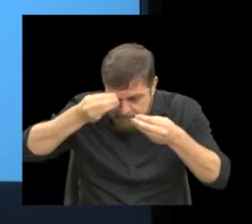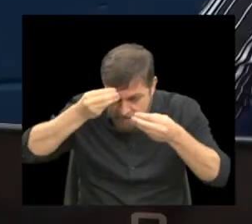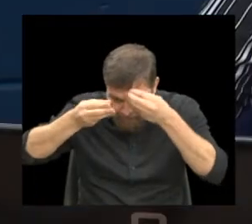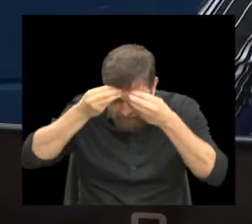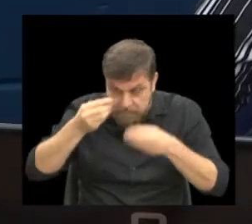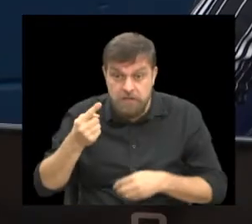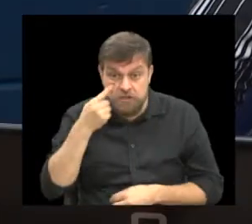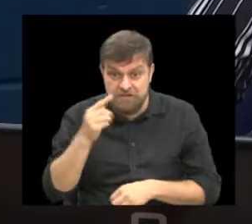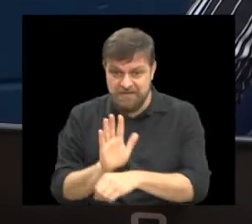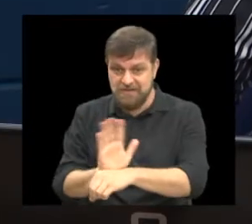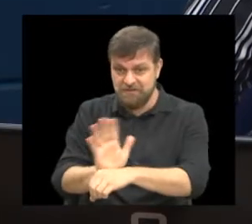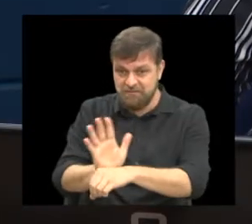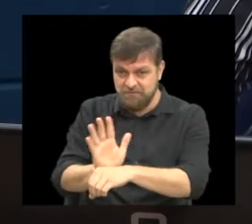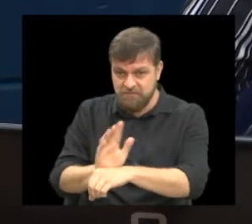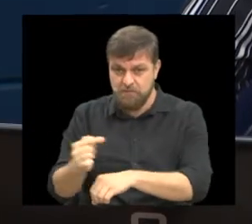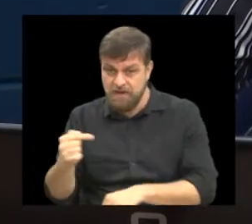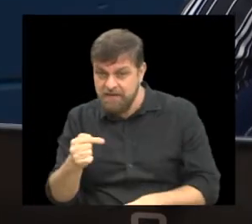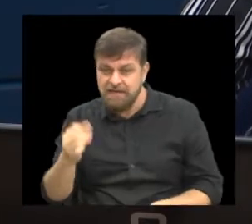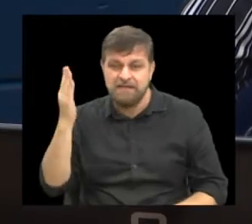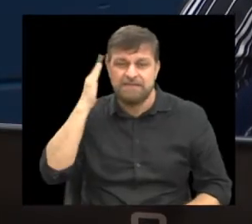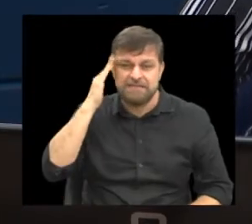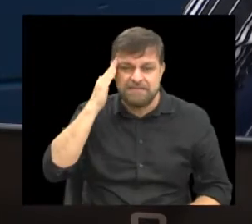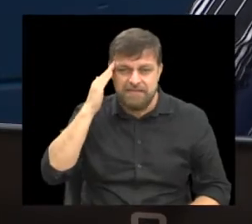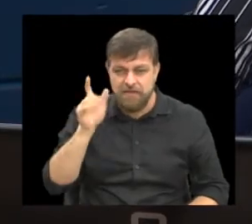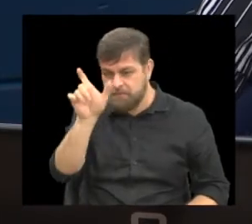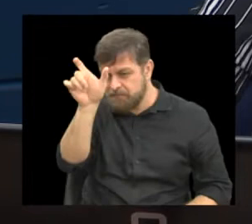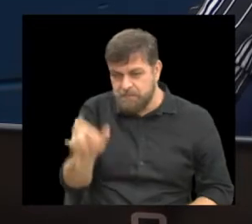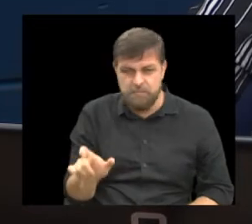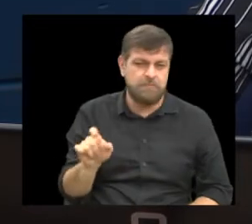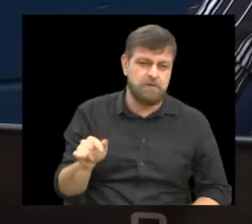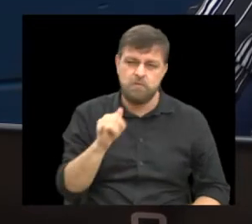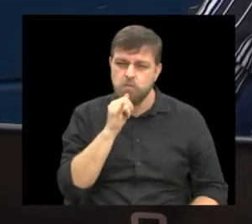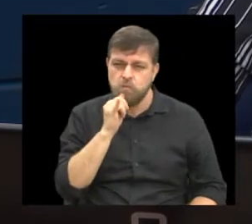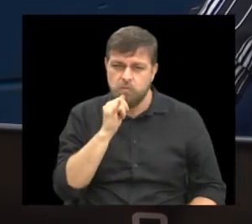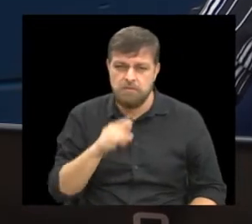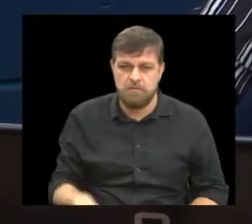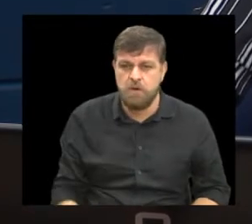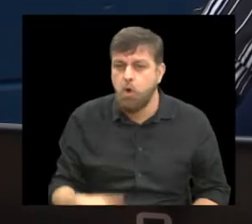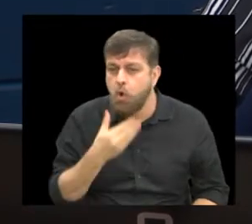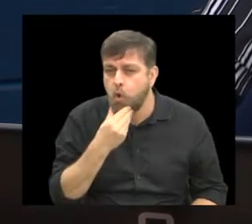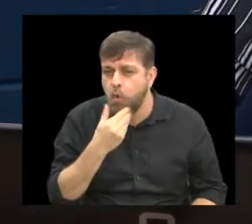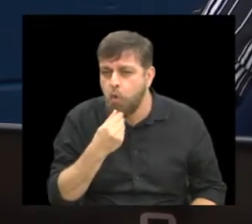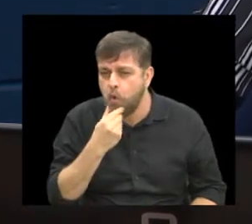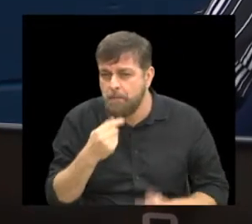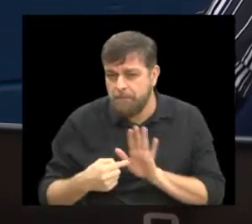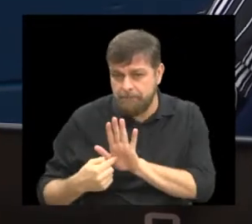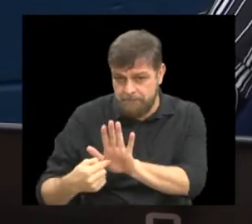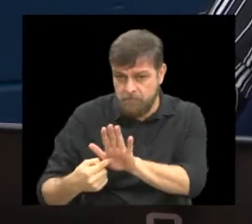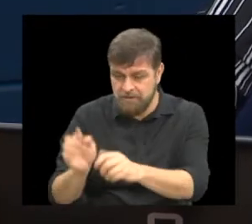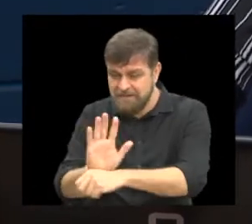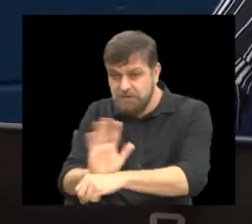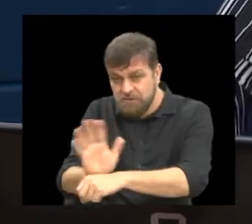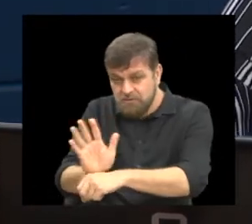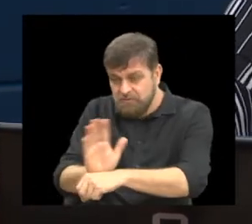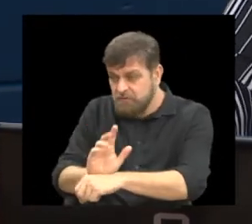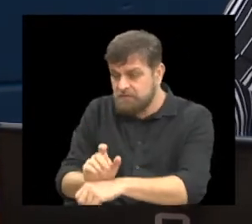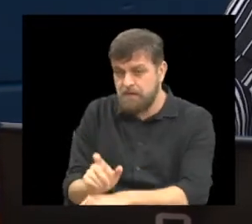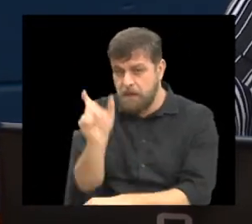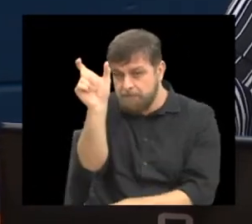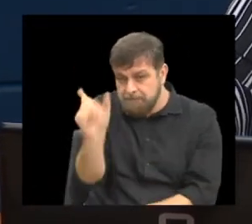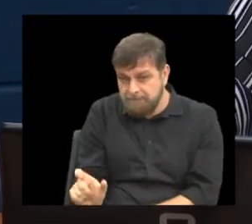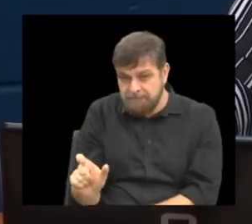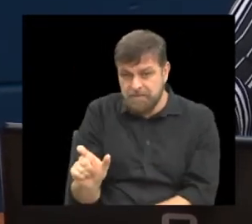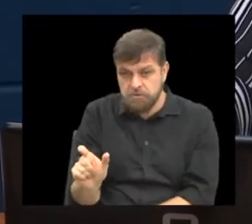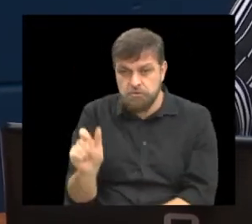filme, né? Que daí ele interpreta ali alguns personagens, o neurologista lá, ele passa para a gente alguns personagens.